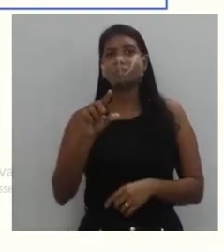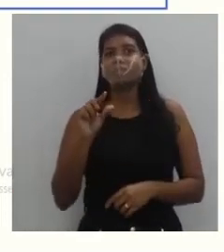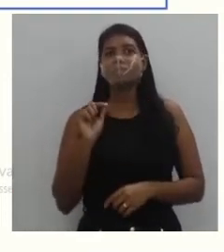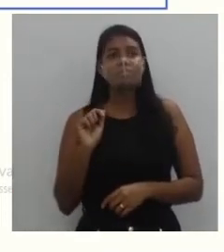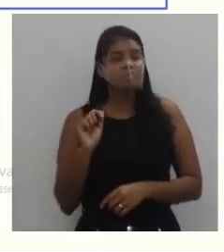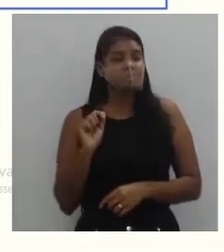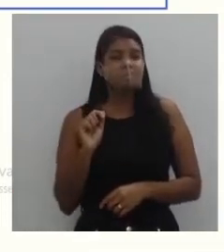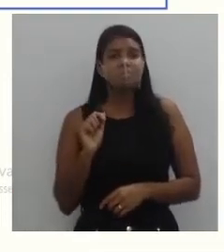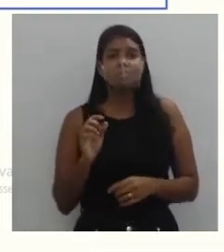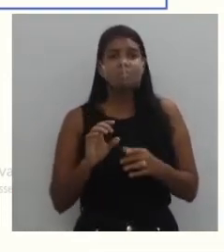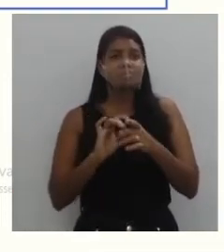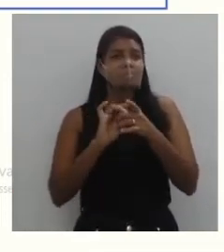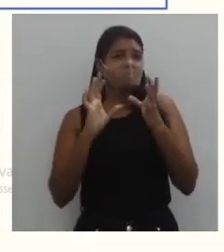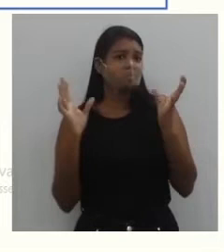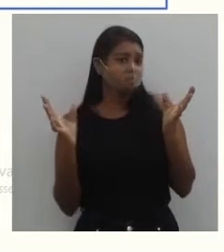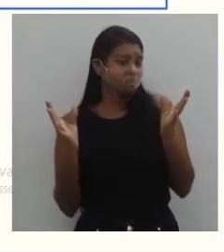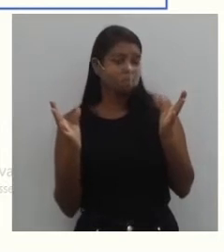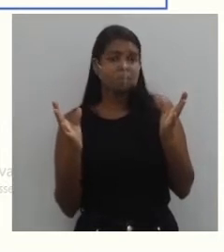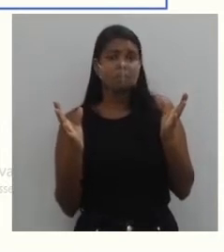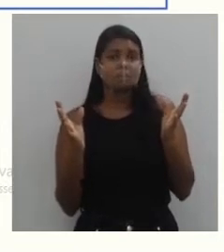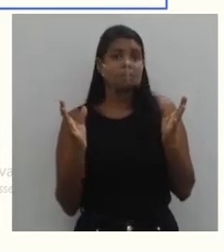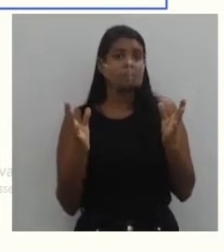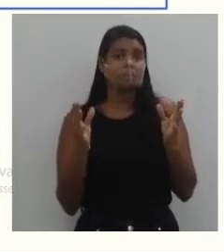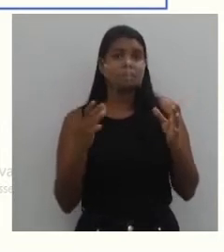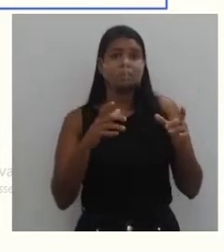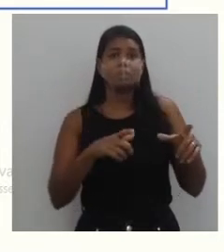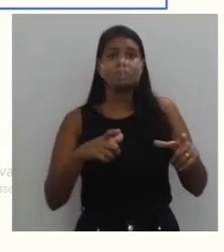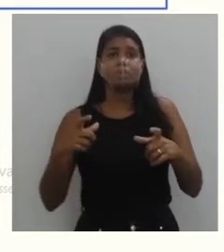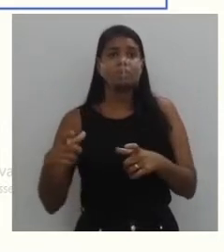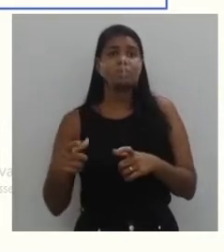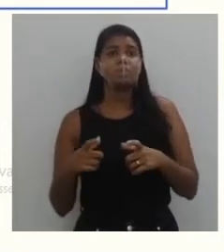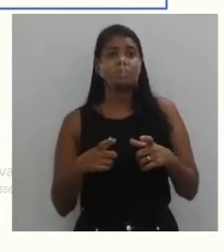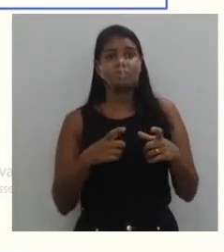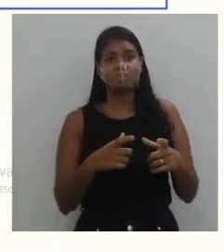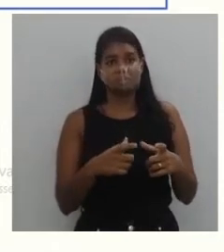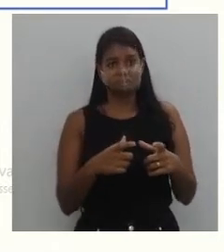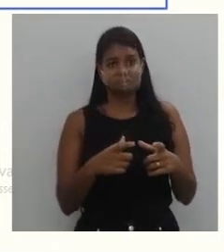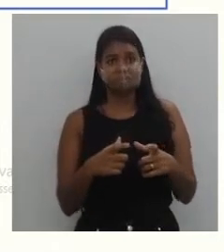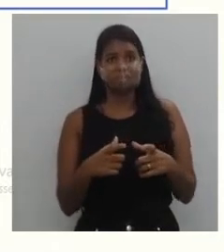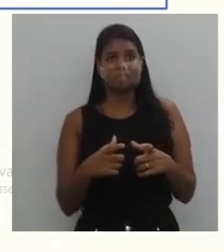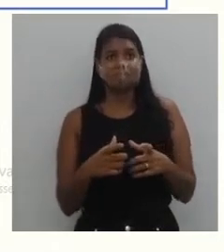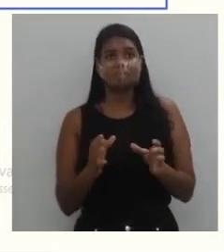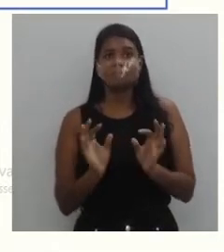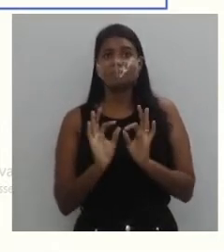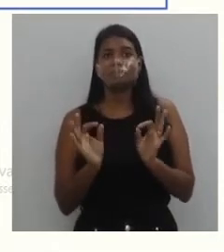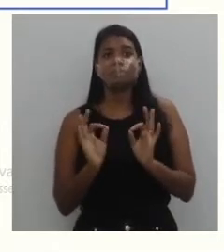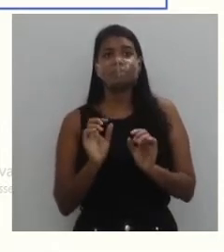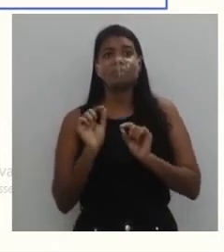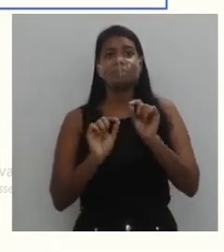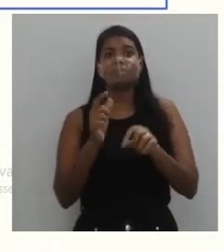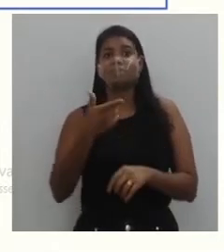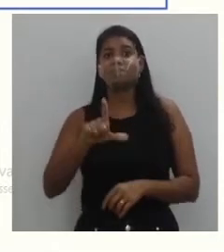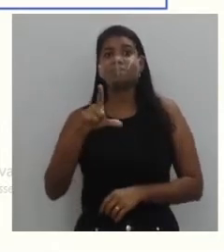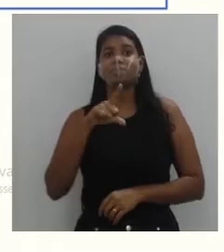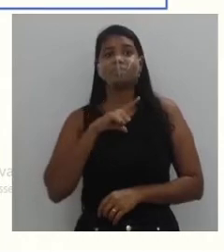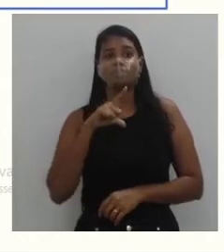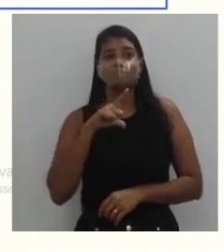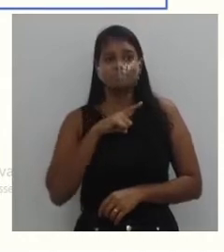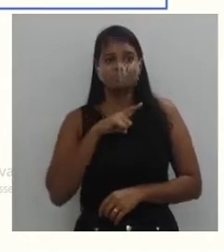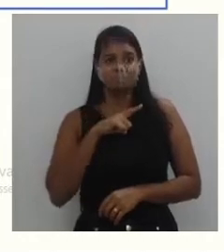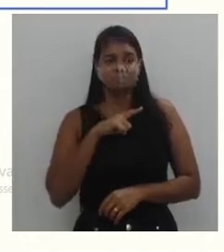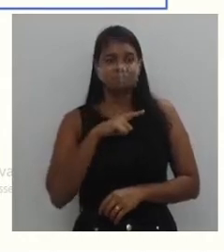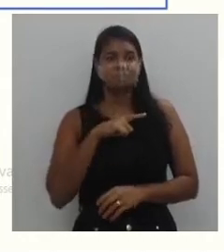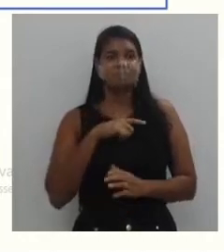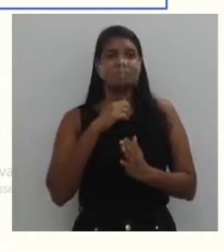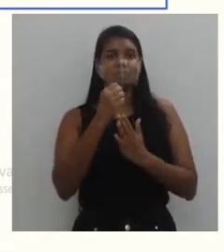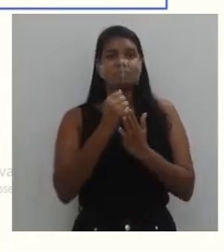âmbito público, isoladamente, ou em comunidade, no critério de ser razoável, desde que não haja